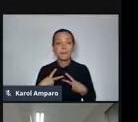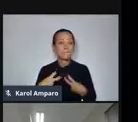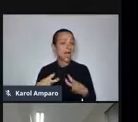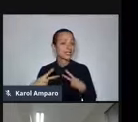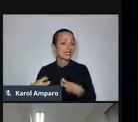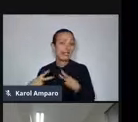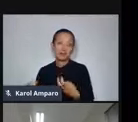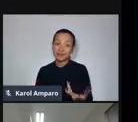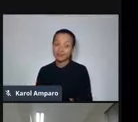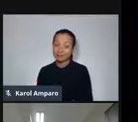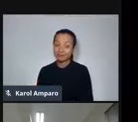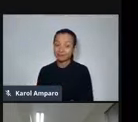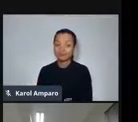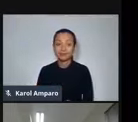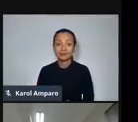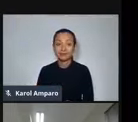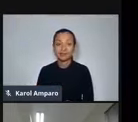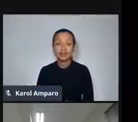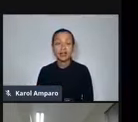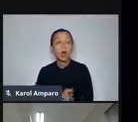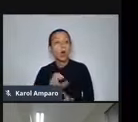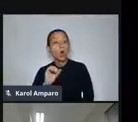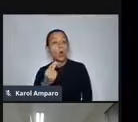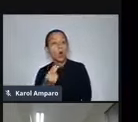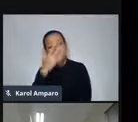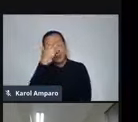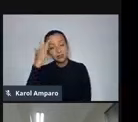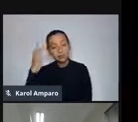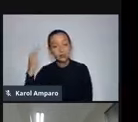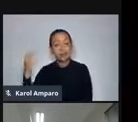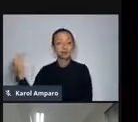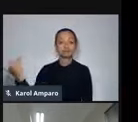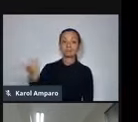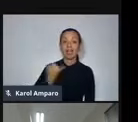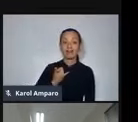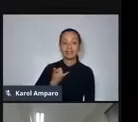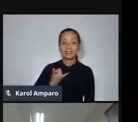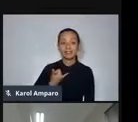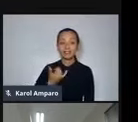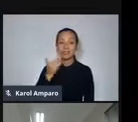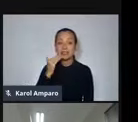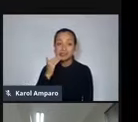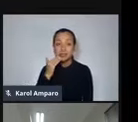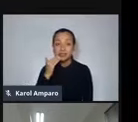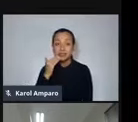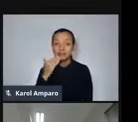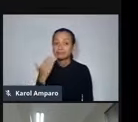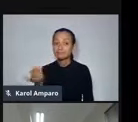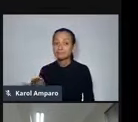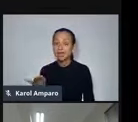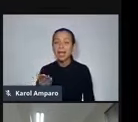aqui, Gladson, preciso melhorar isso, isso, isso. Mas é mais fácil dizer, puta, Gladson, como é que tá? Deus